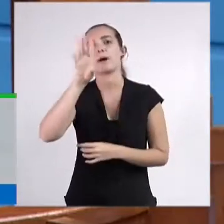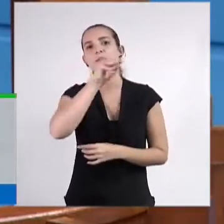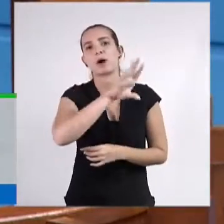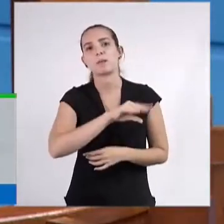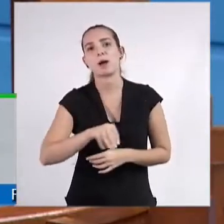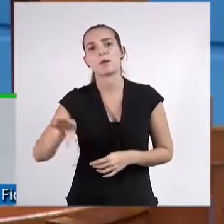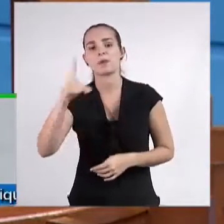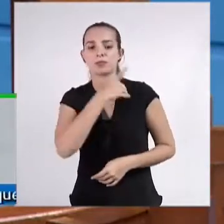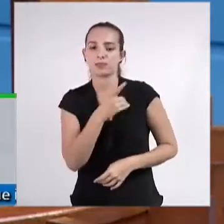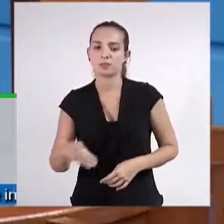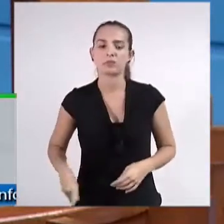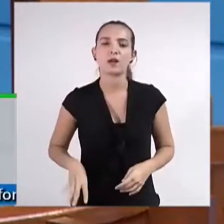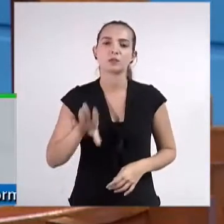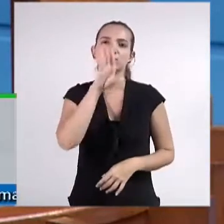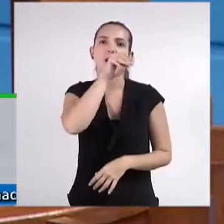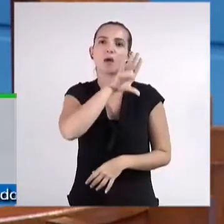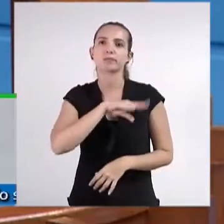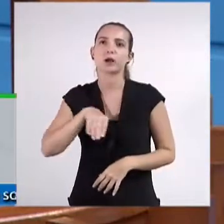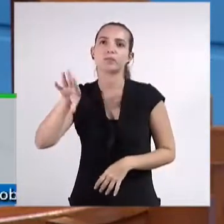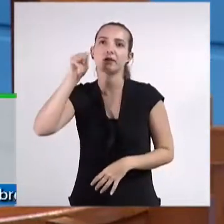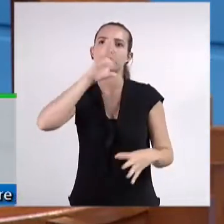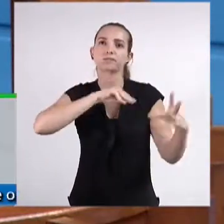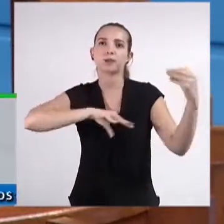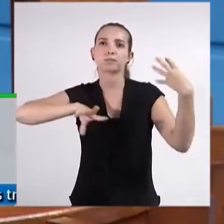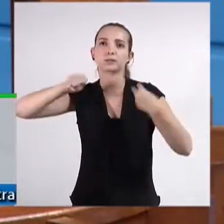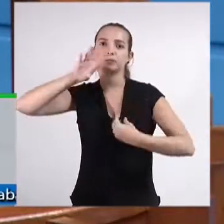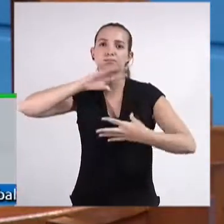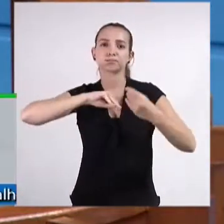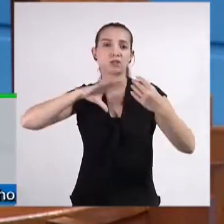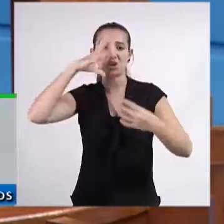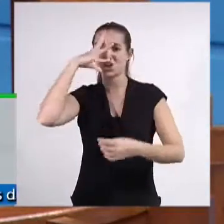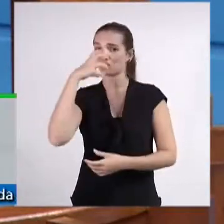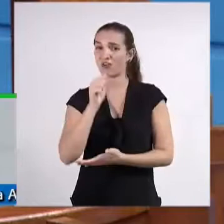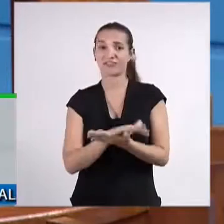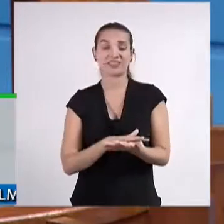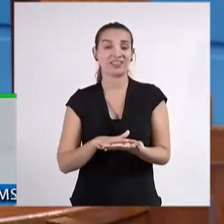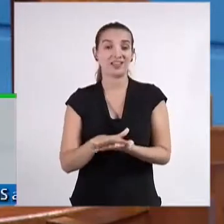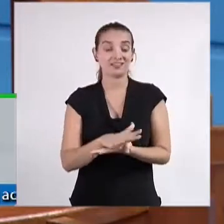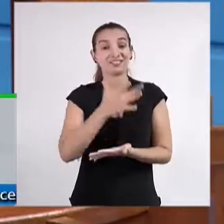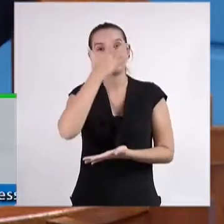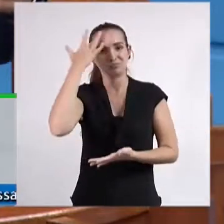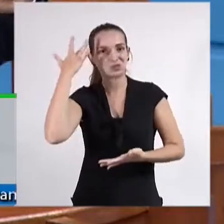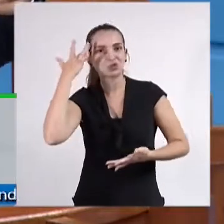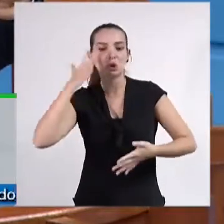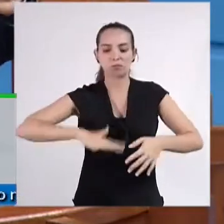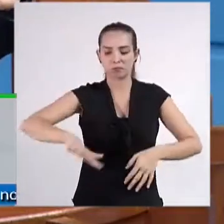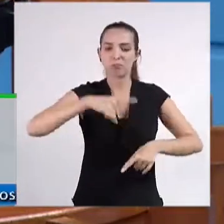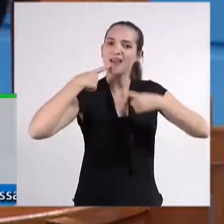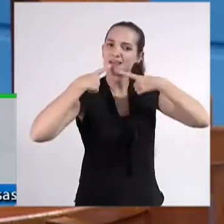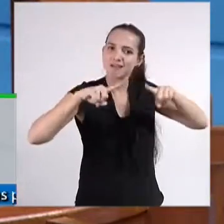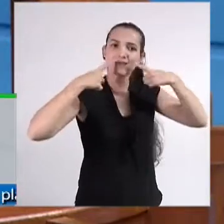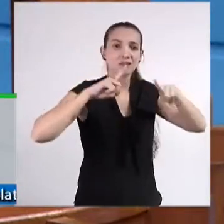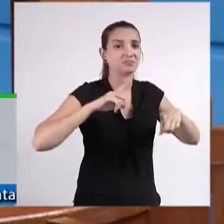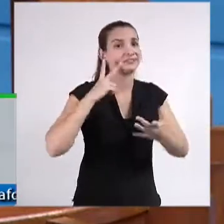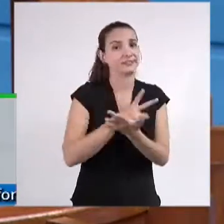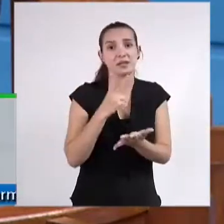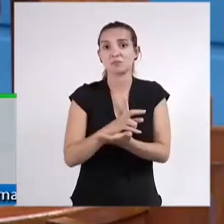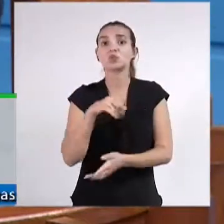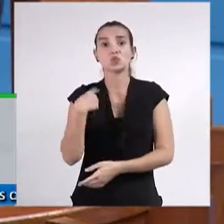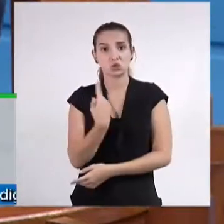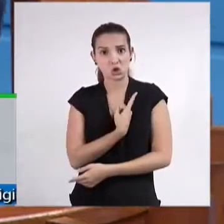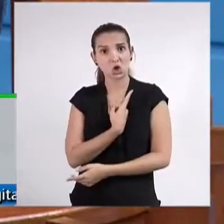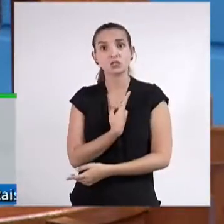deputados falam e nada resolvem. Então, vai ser sempre assim, as pessoas vão nos cobrar e nós temos que